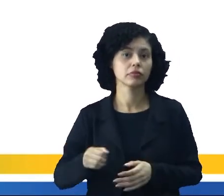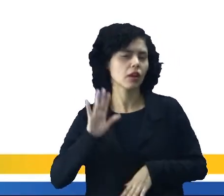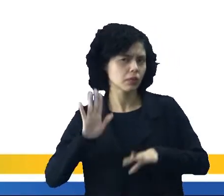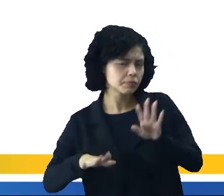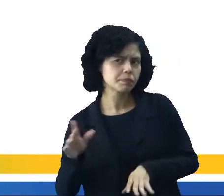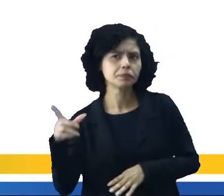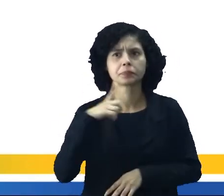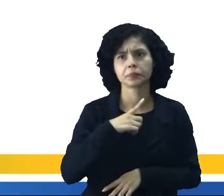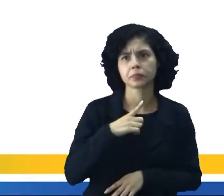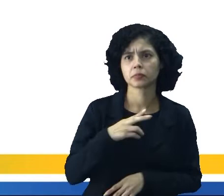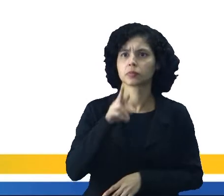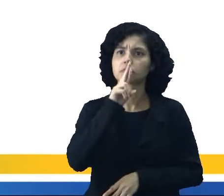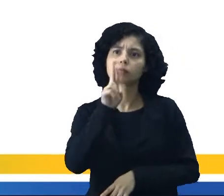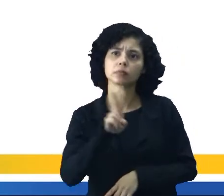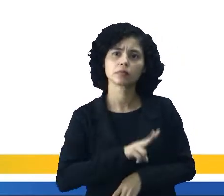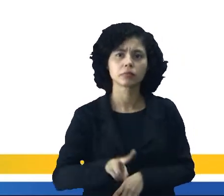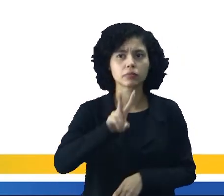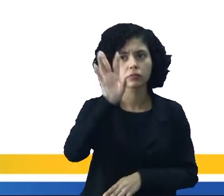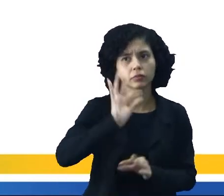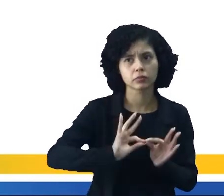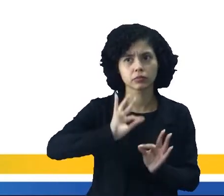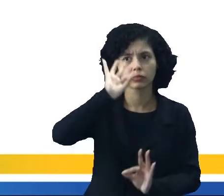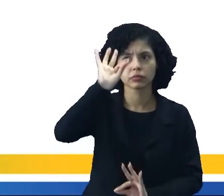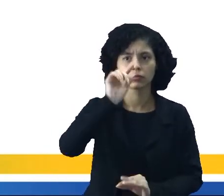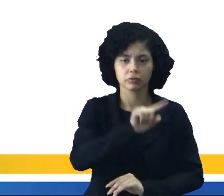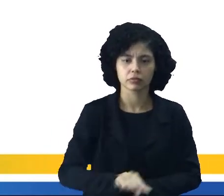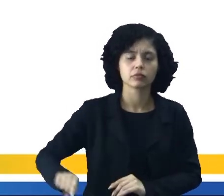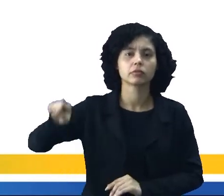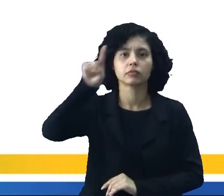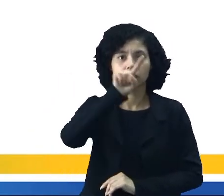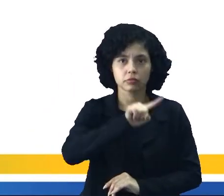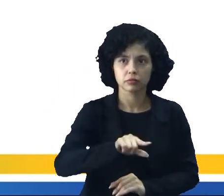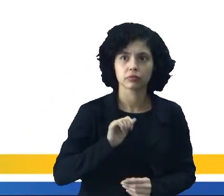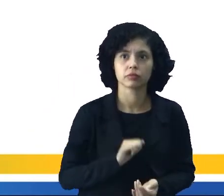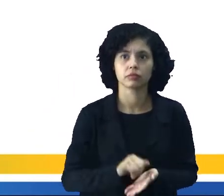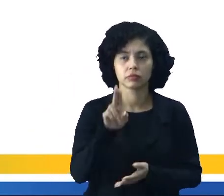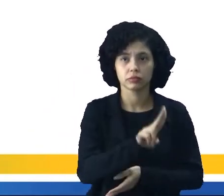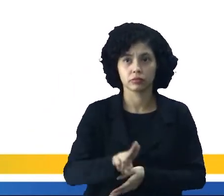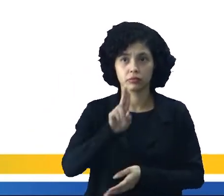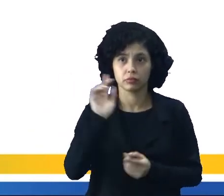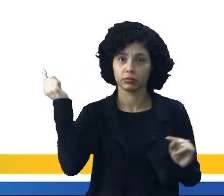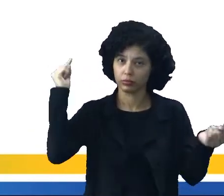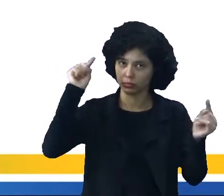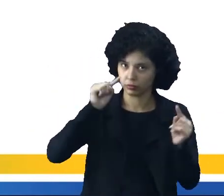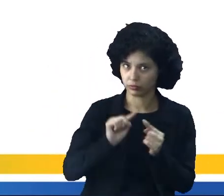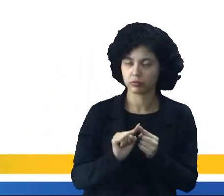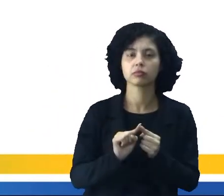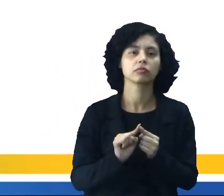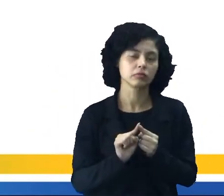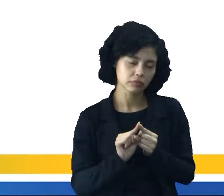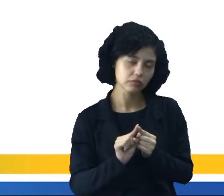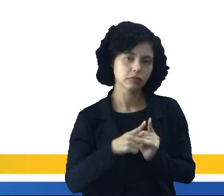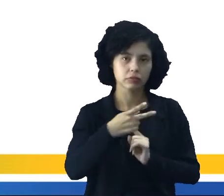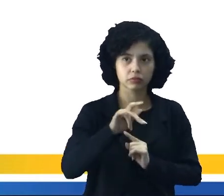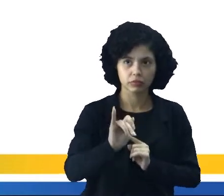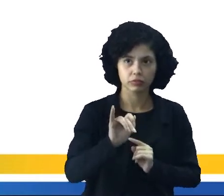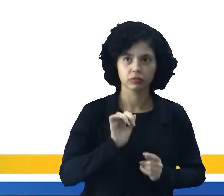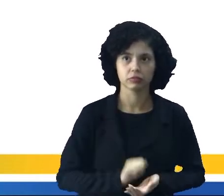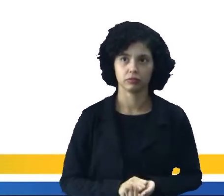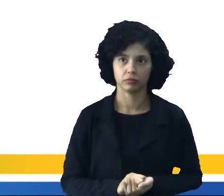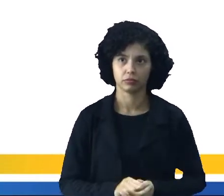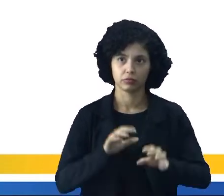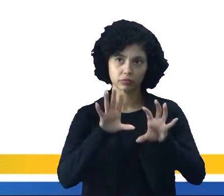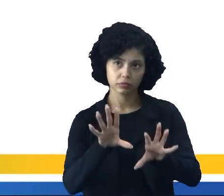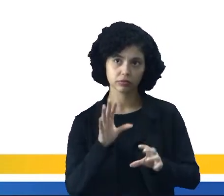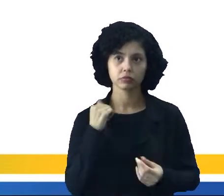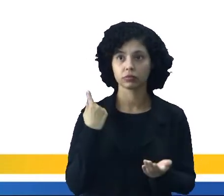muitas vezes para calcular o valor do comprimento da circunferência utilizamos uma aproximação para a constante pi